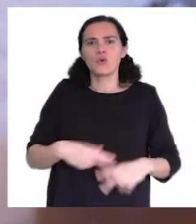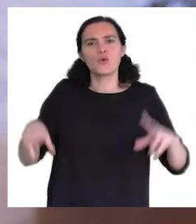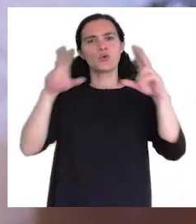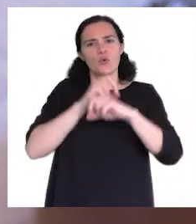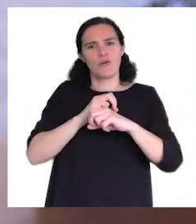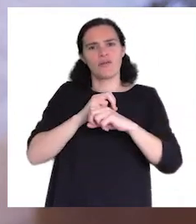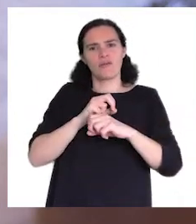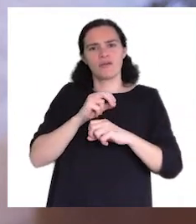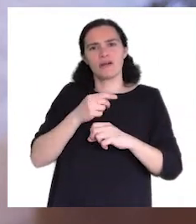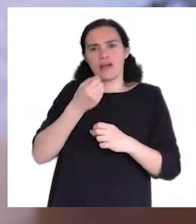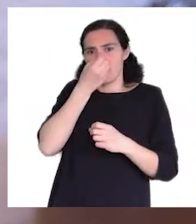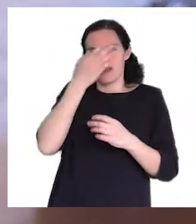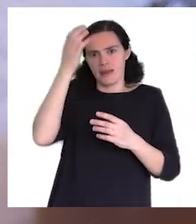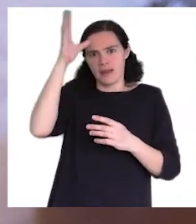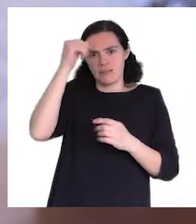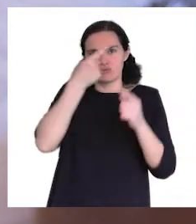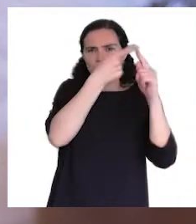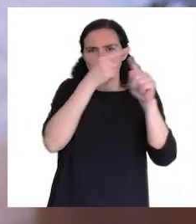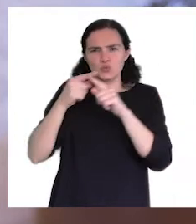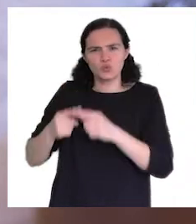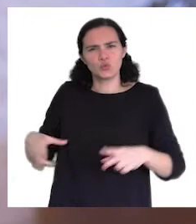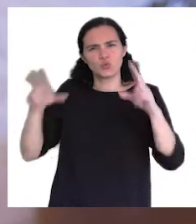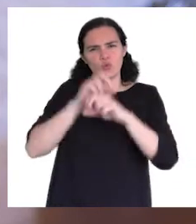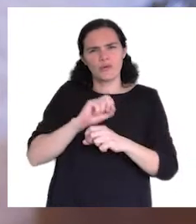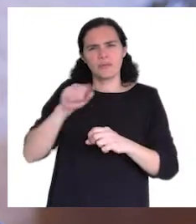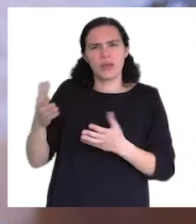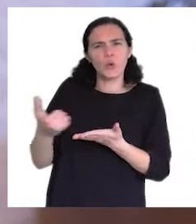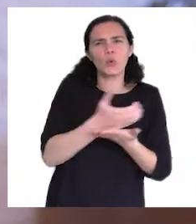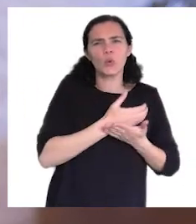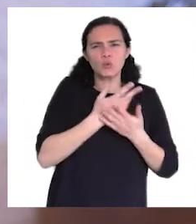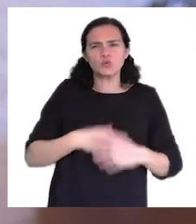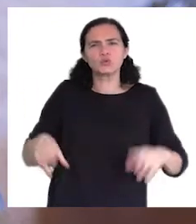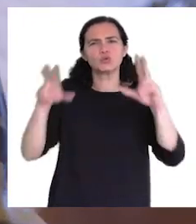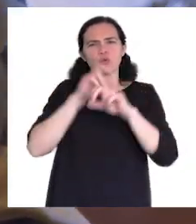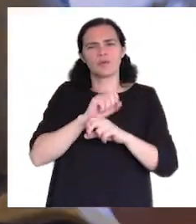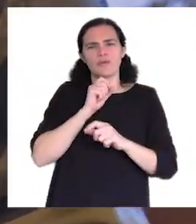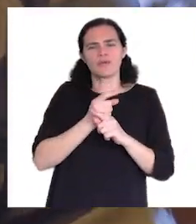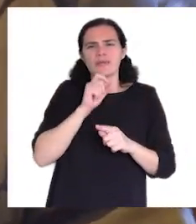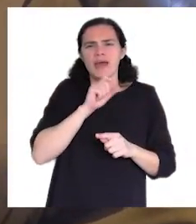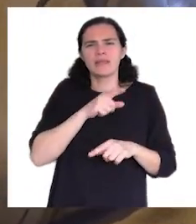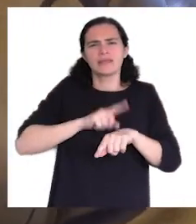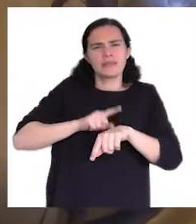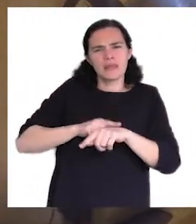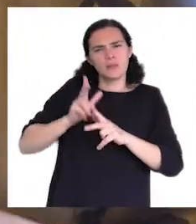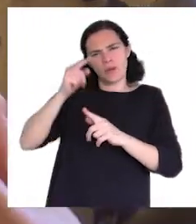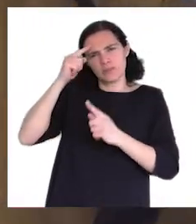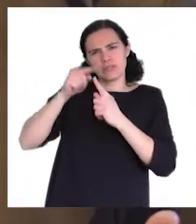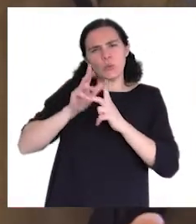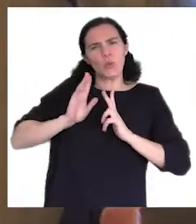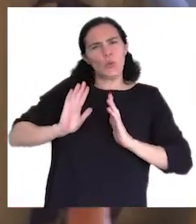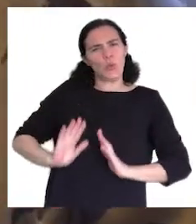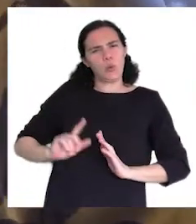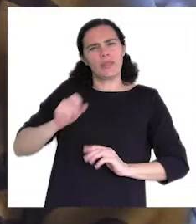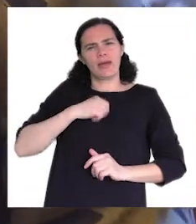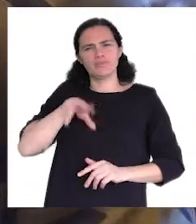também renovar a nossa biodiversidade, renovar os nossos recursos no sentido de dar-lhes